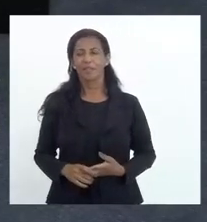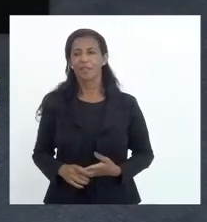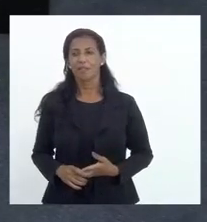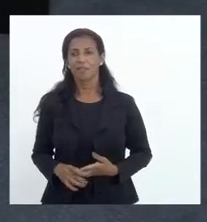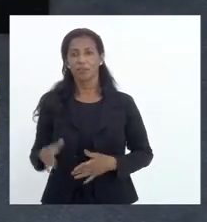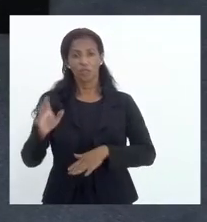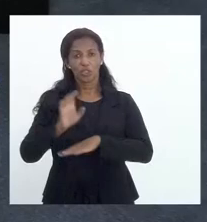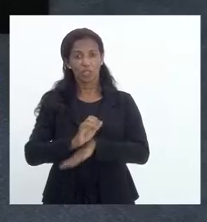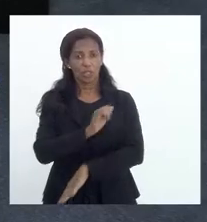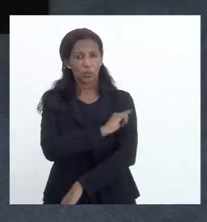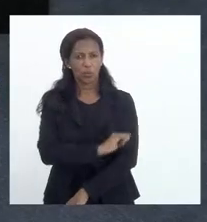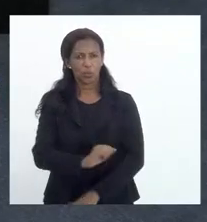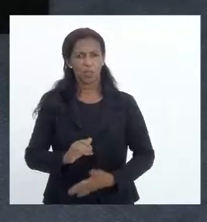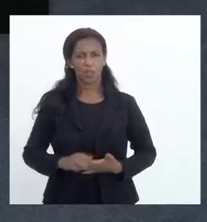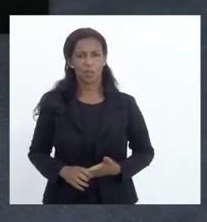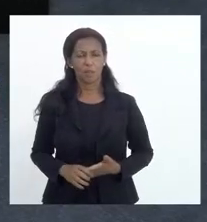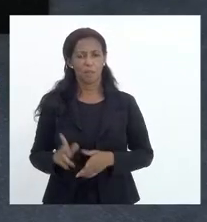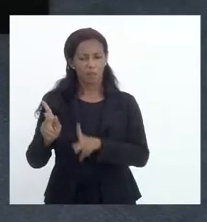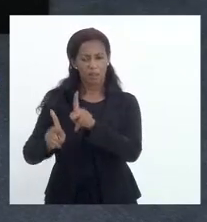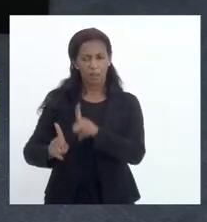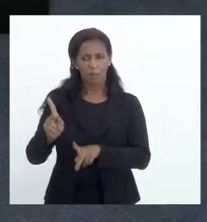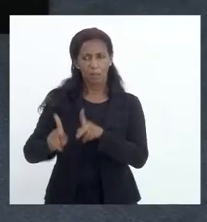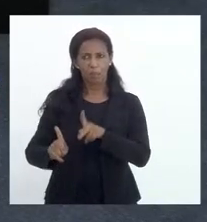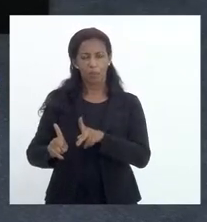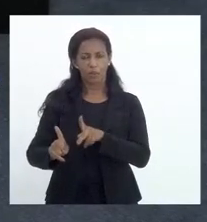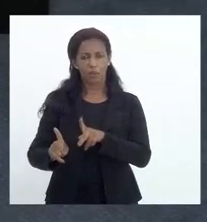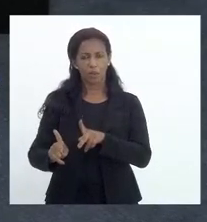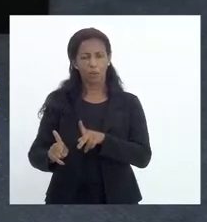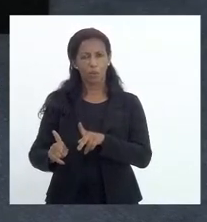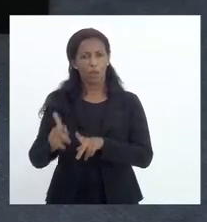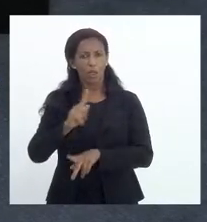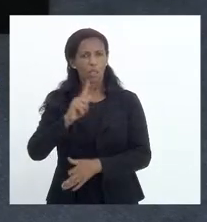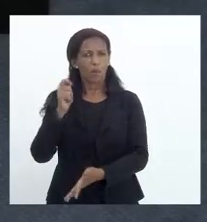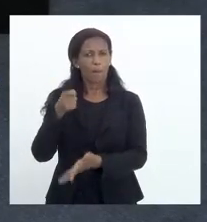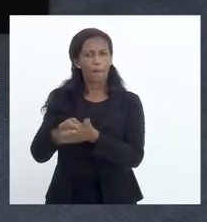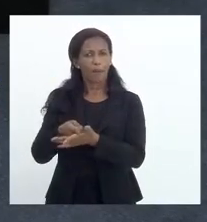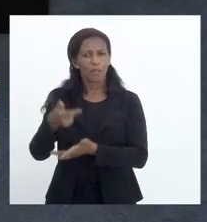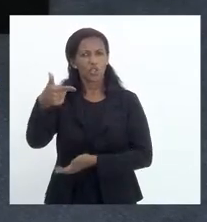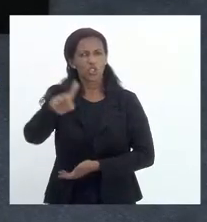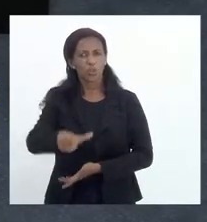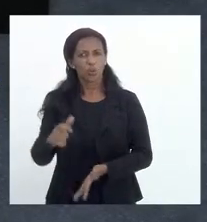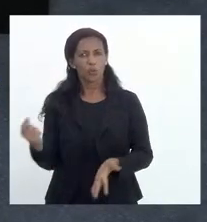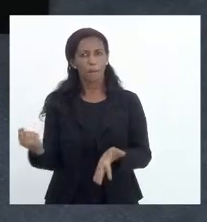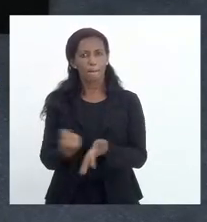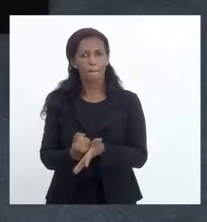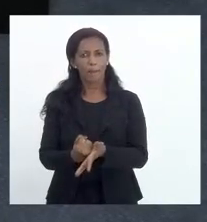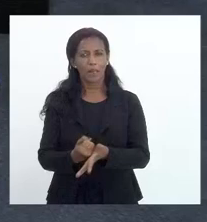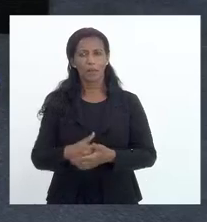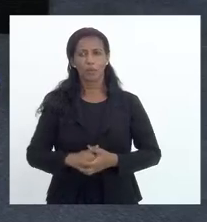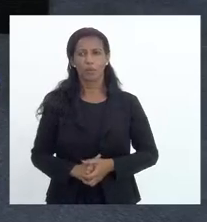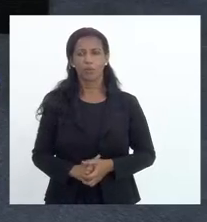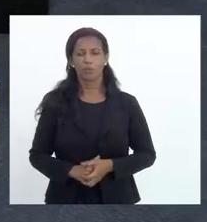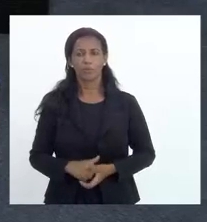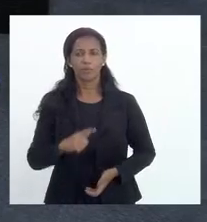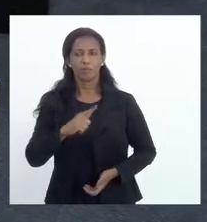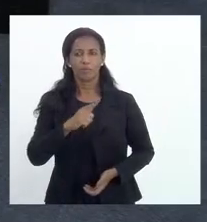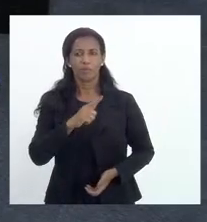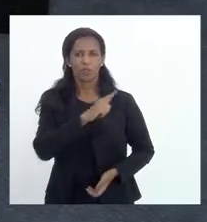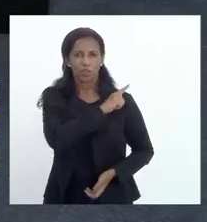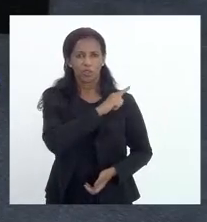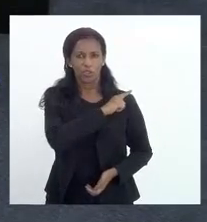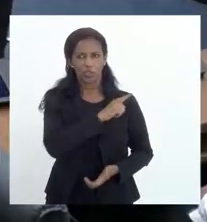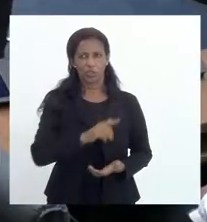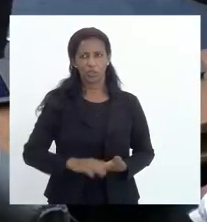do Estado do Rio de Janeiro para que a população fluminense não pague mais uma vez o pato pela má gestão dos...